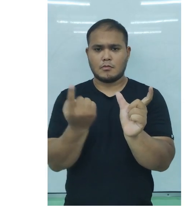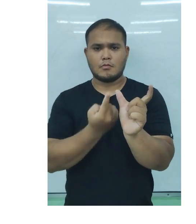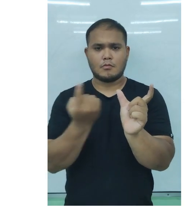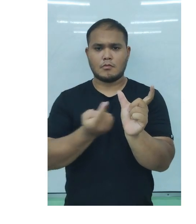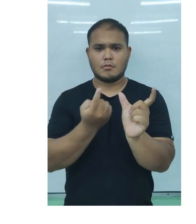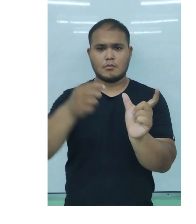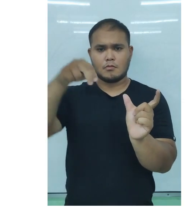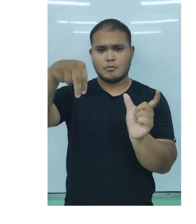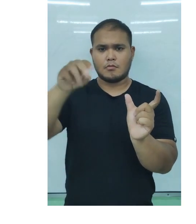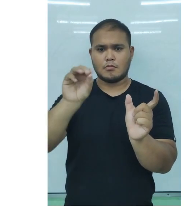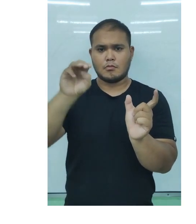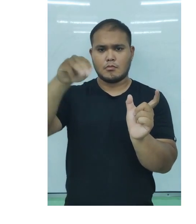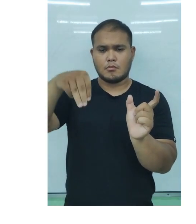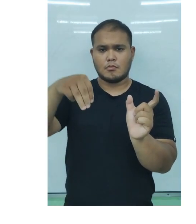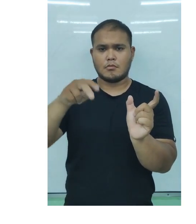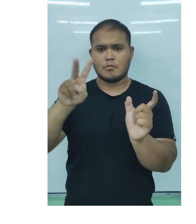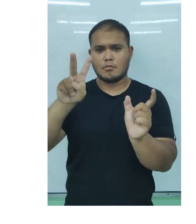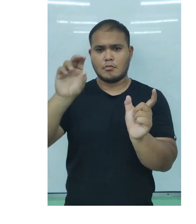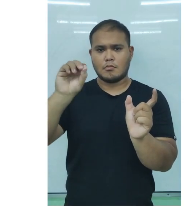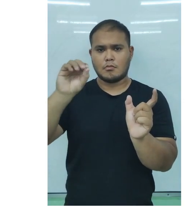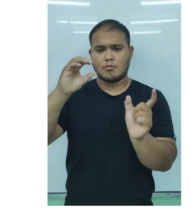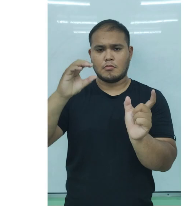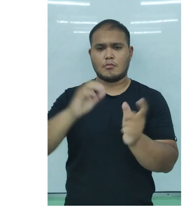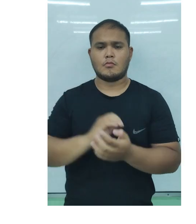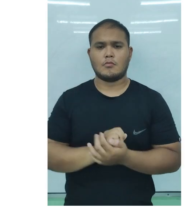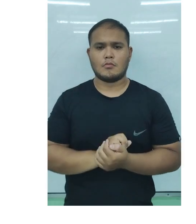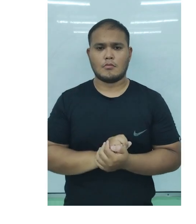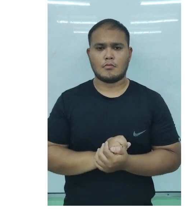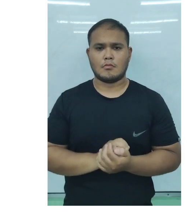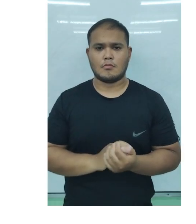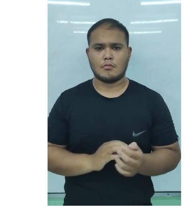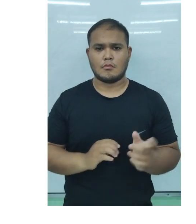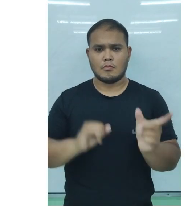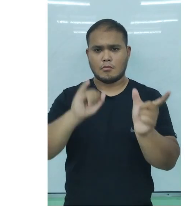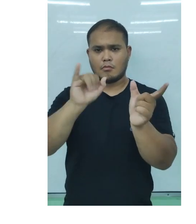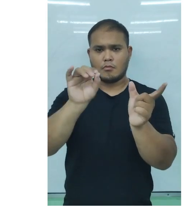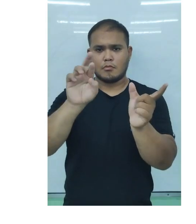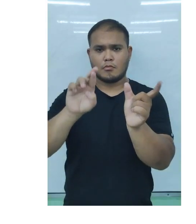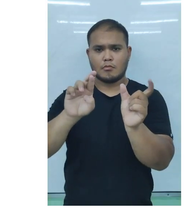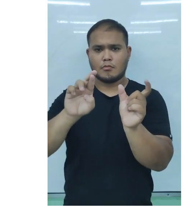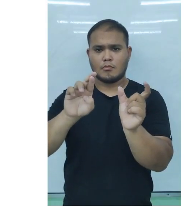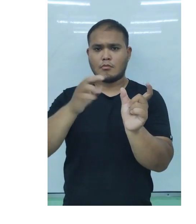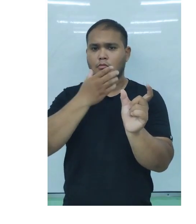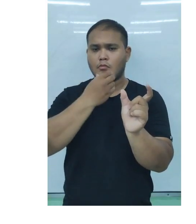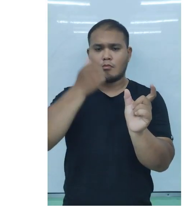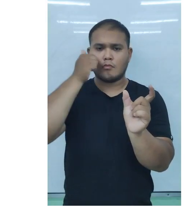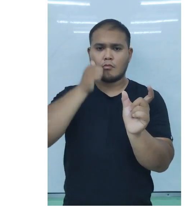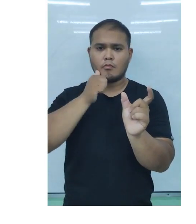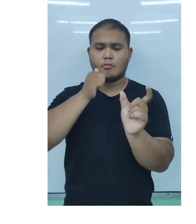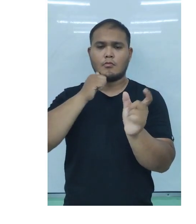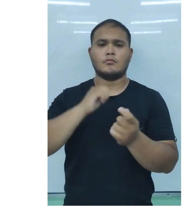ser fortio no masculino e no feminino. No acusativo, fortiorem. No